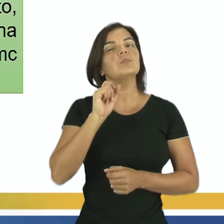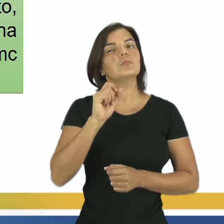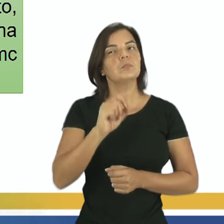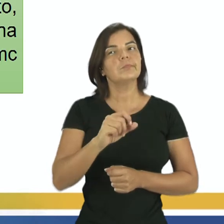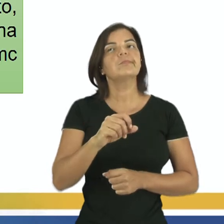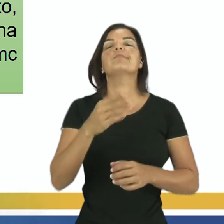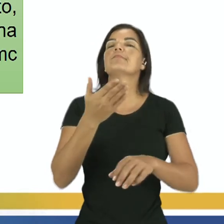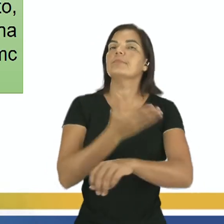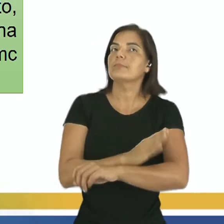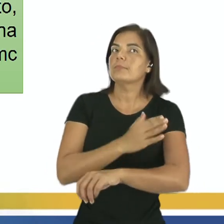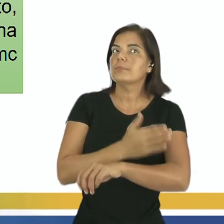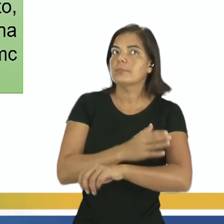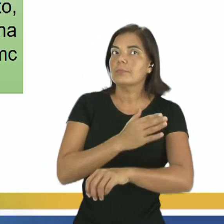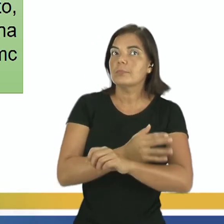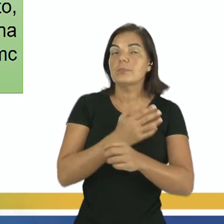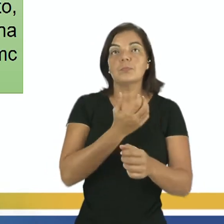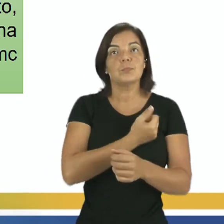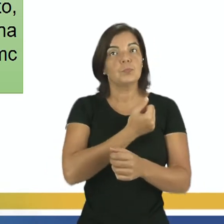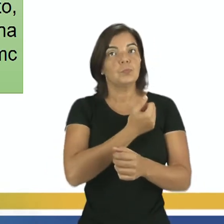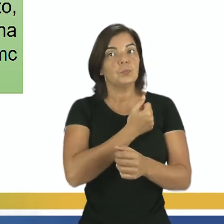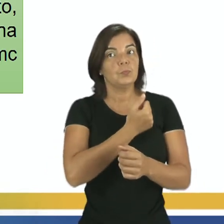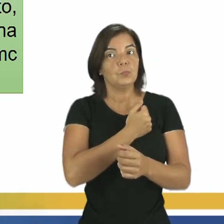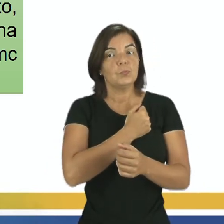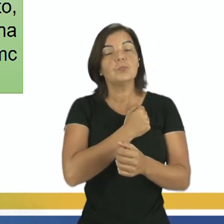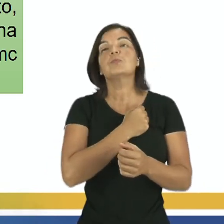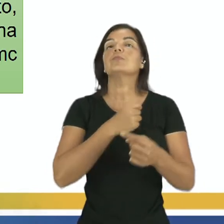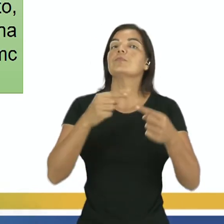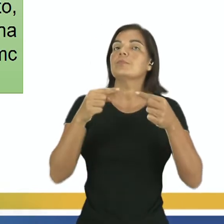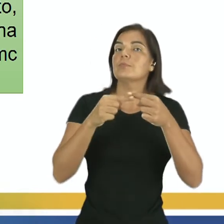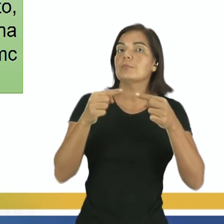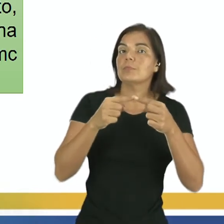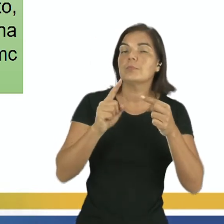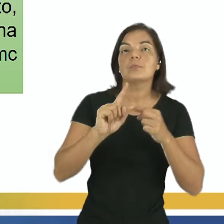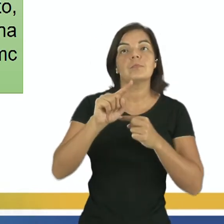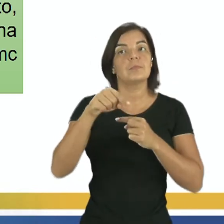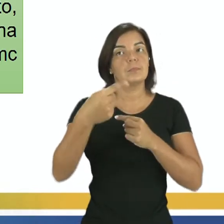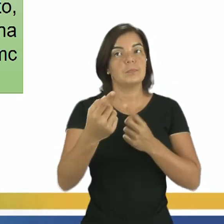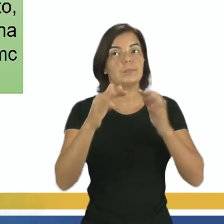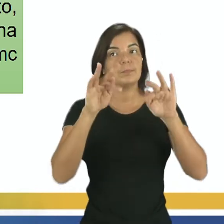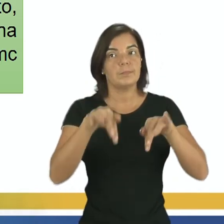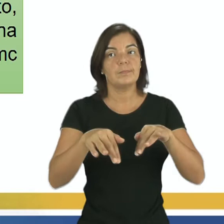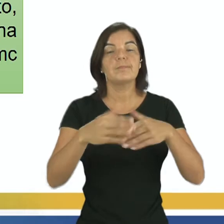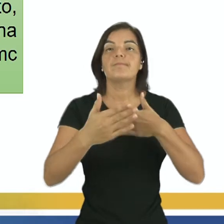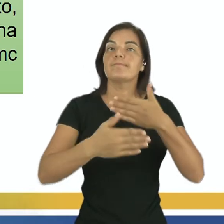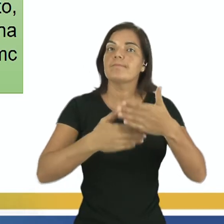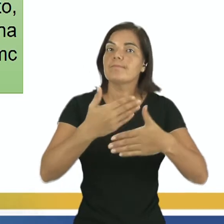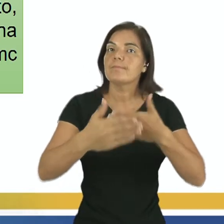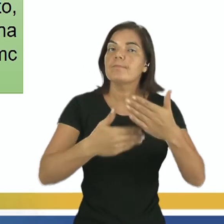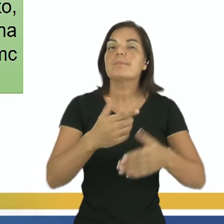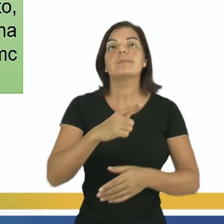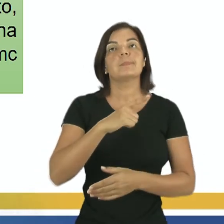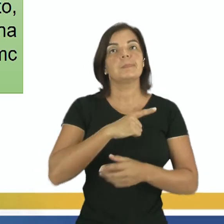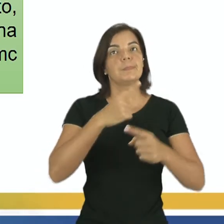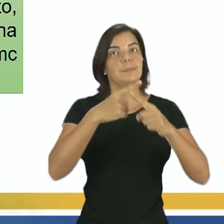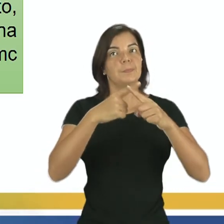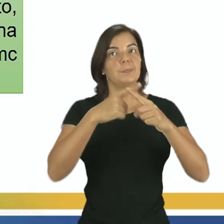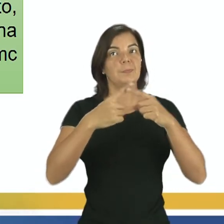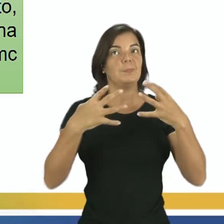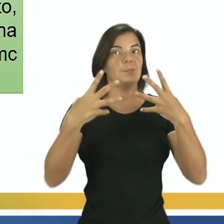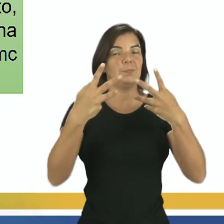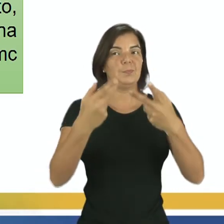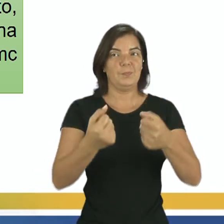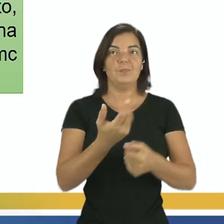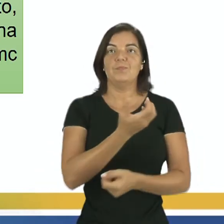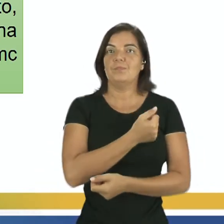executar a decomposição prima dos números envolvidos simultaneamente. E após o fim desse procedimento, a gente vai multiplicar todos